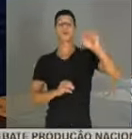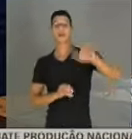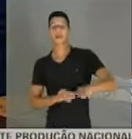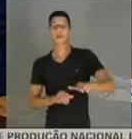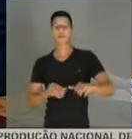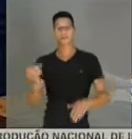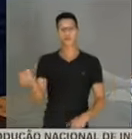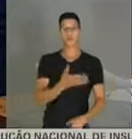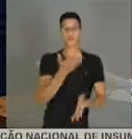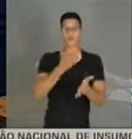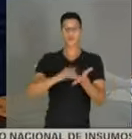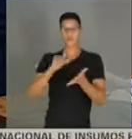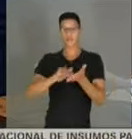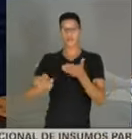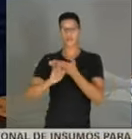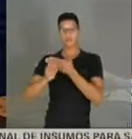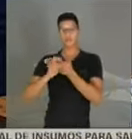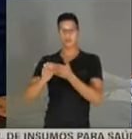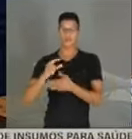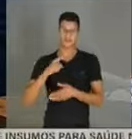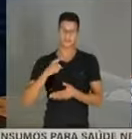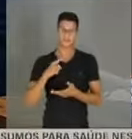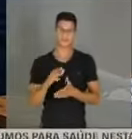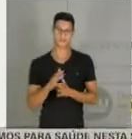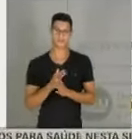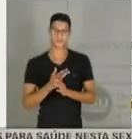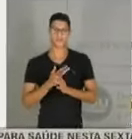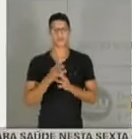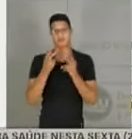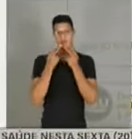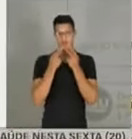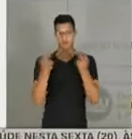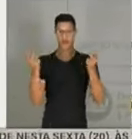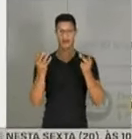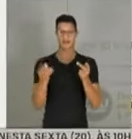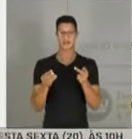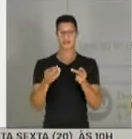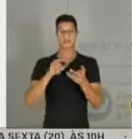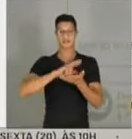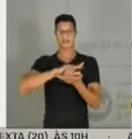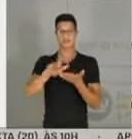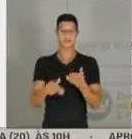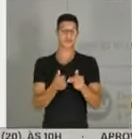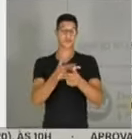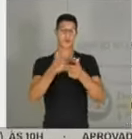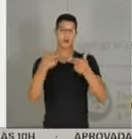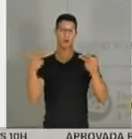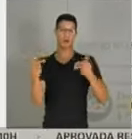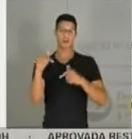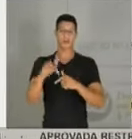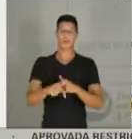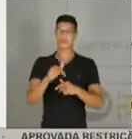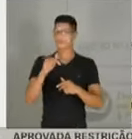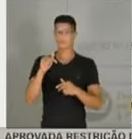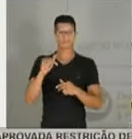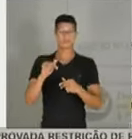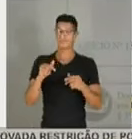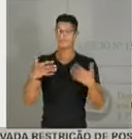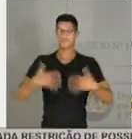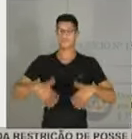Para o novo secretário executivo. E fala de uma série de coisas aqui